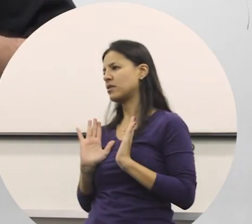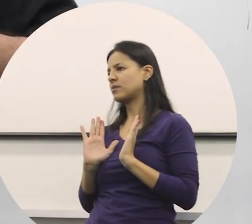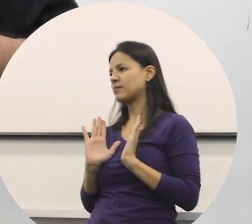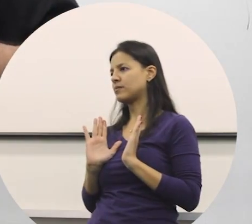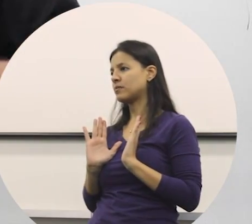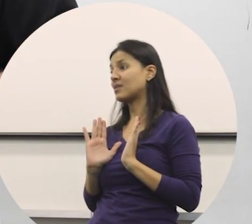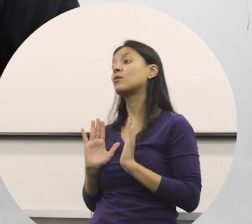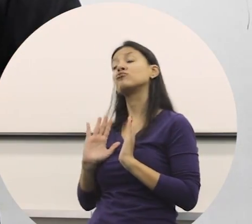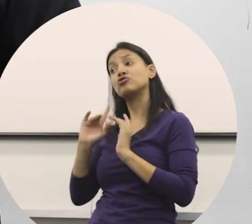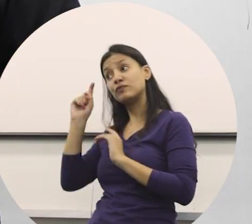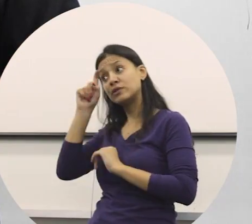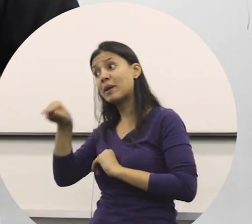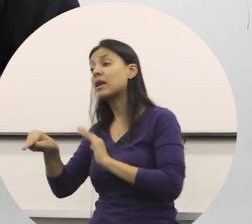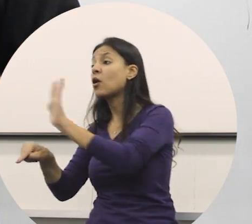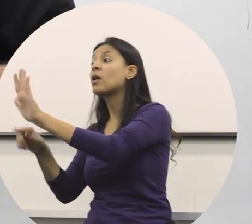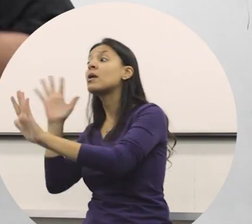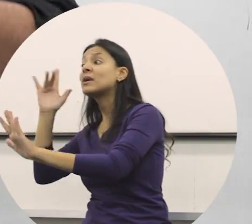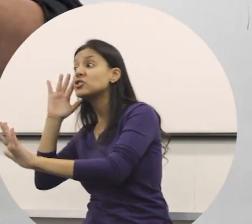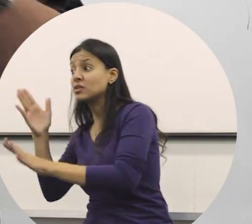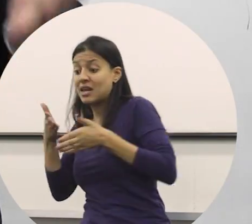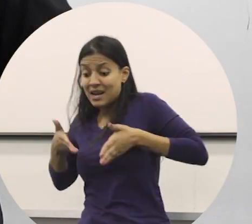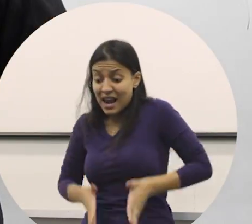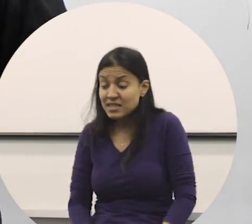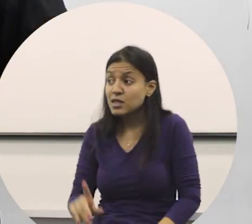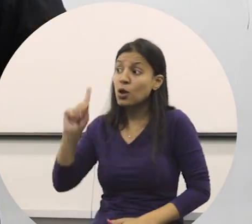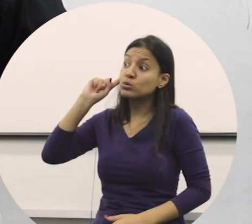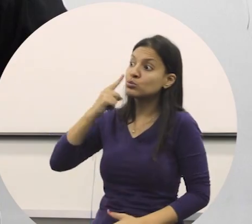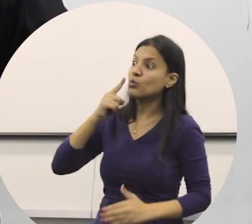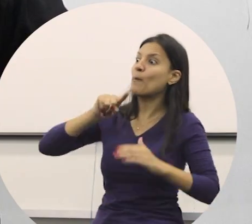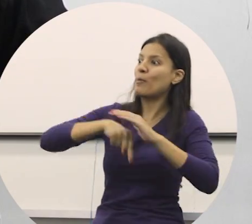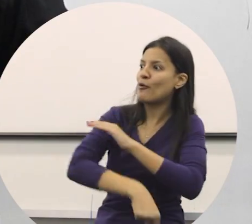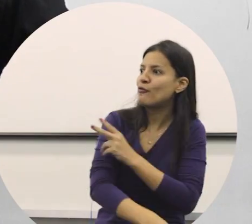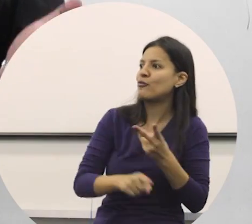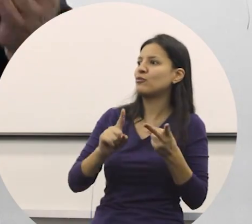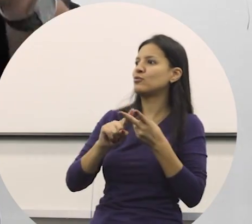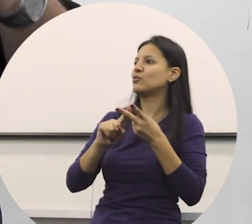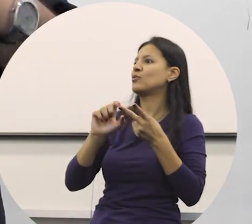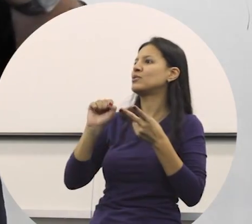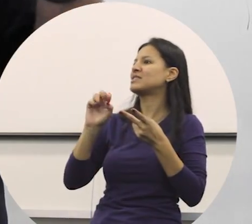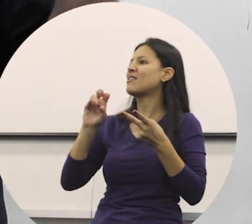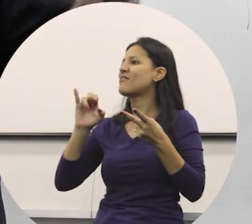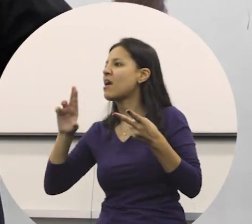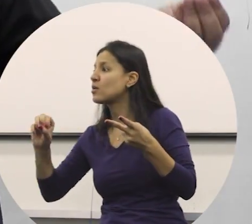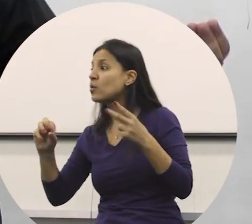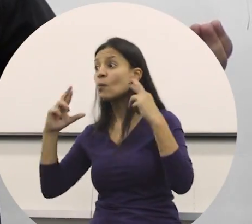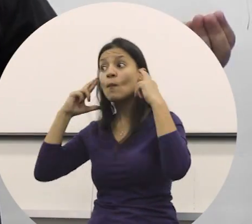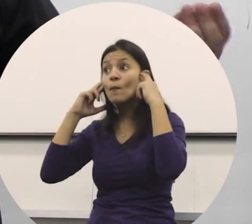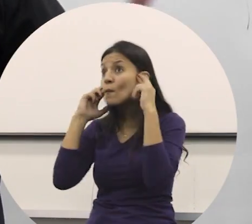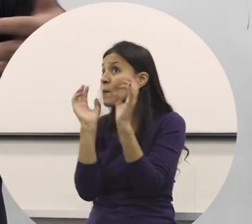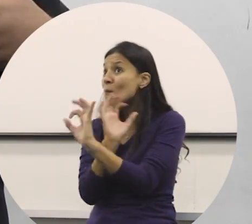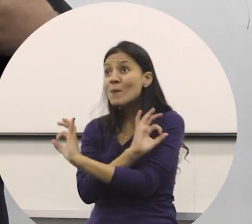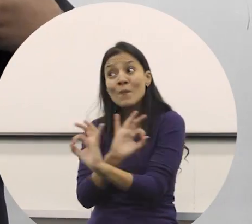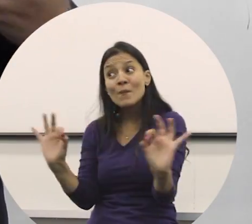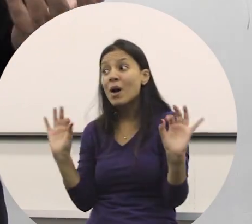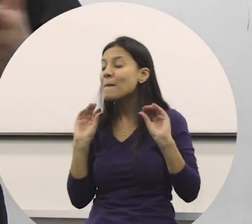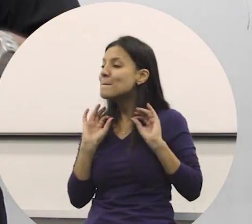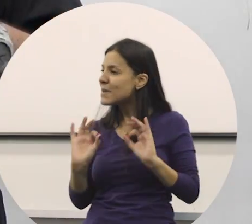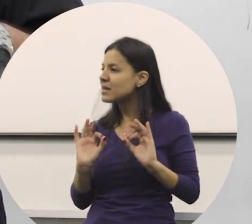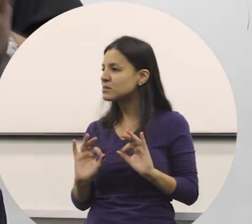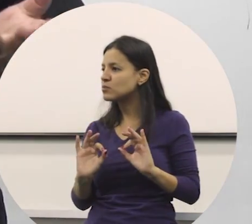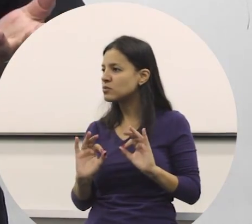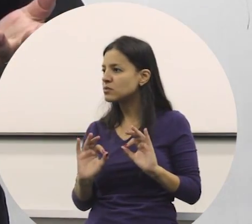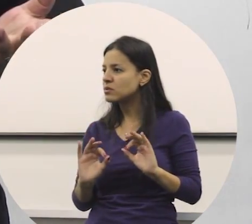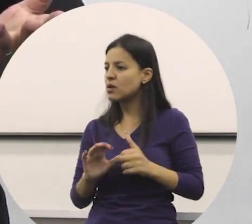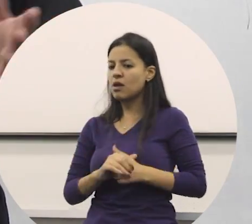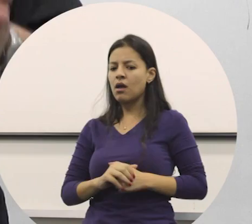severa, moderada, profunda e não vai ouvir mesmo. Vocês acham que o que, que vai acontecer no impacto do